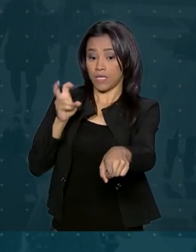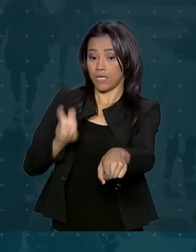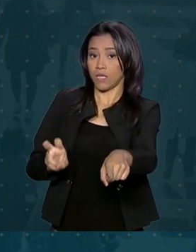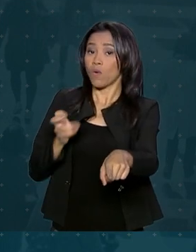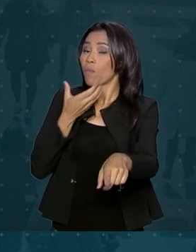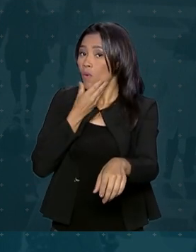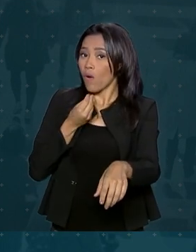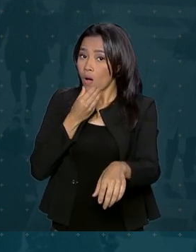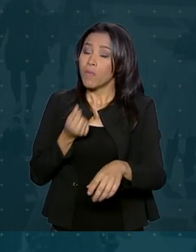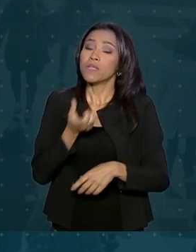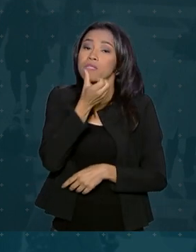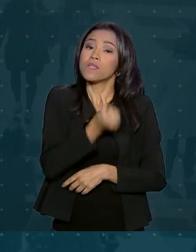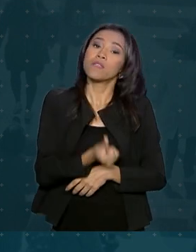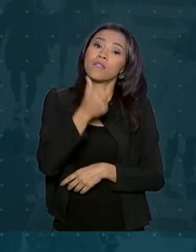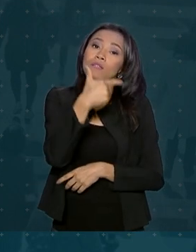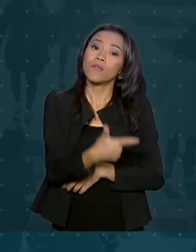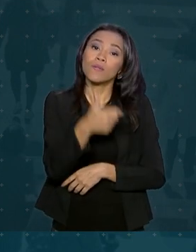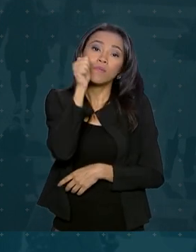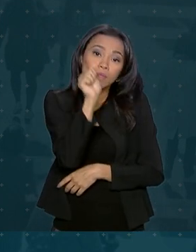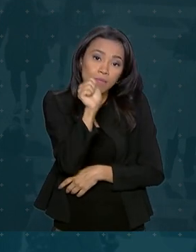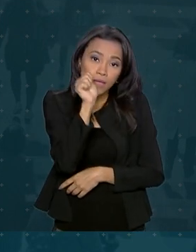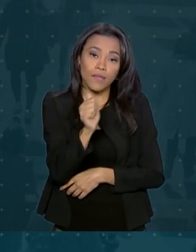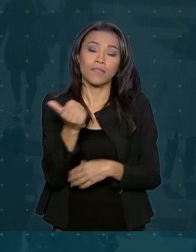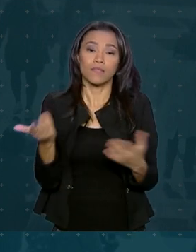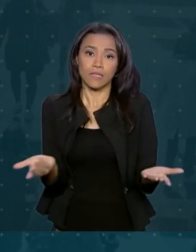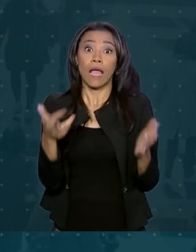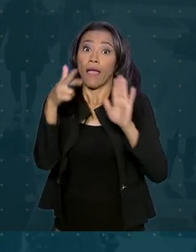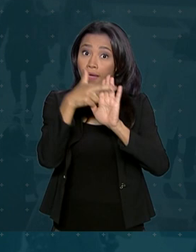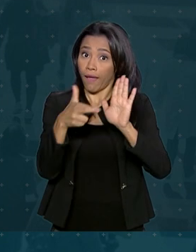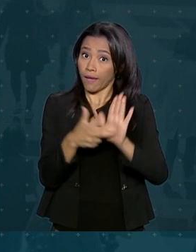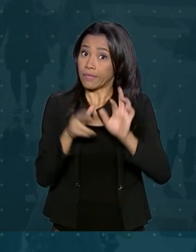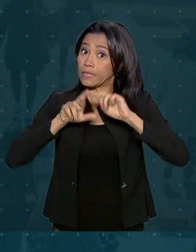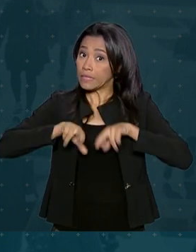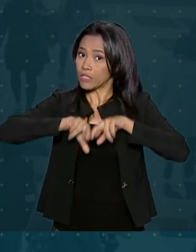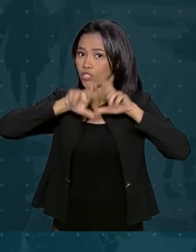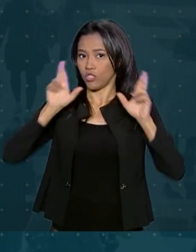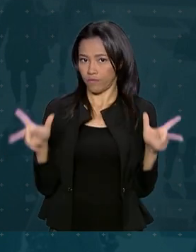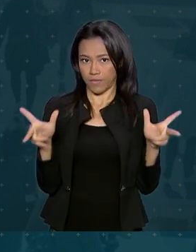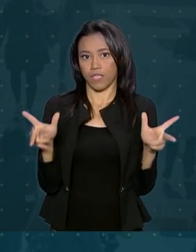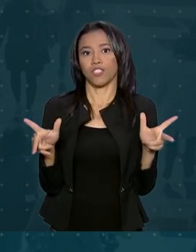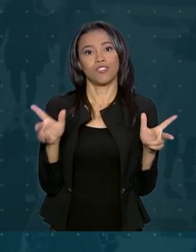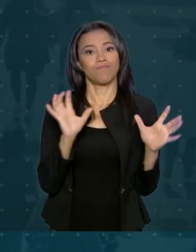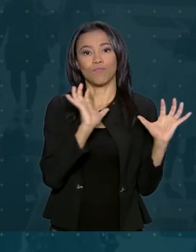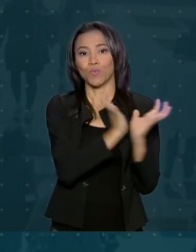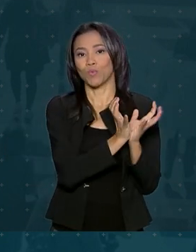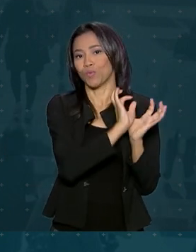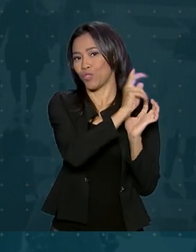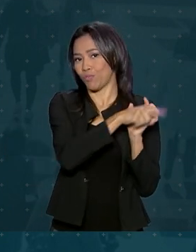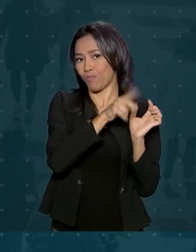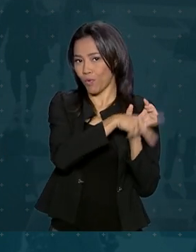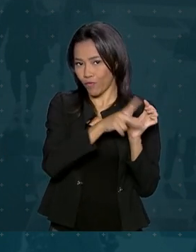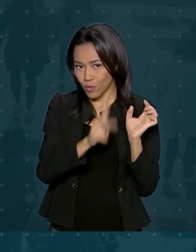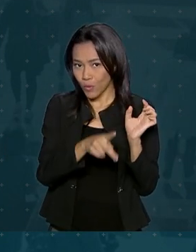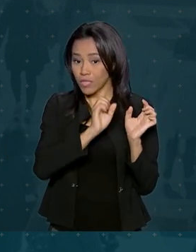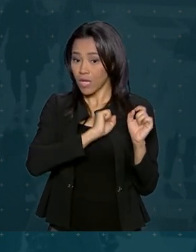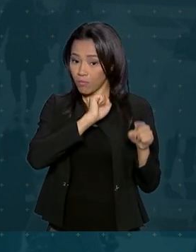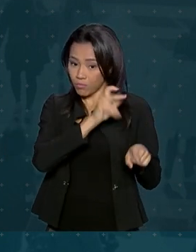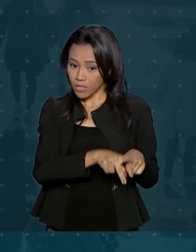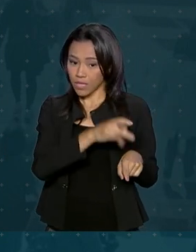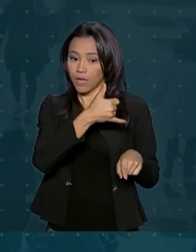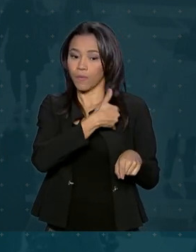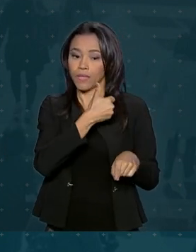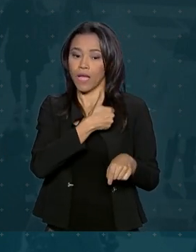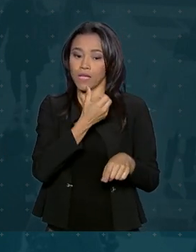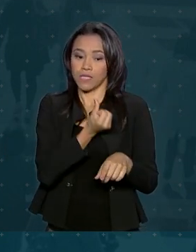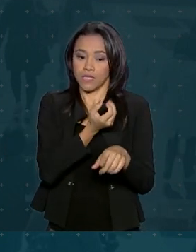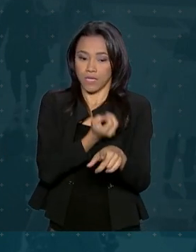homens e 62 anos para as mulheres, com regras diferenciadas para os professores que se aposentarão aos 60